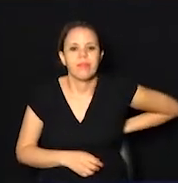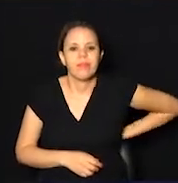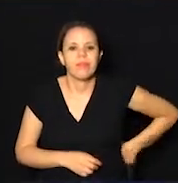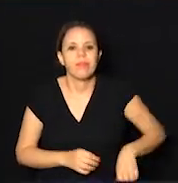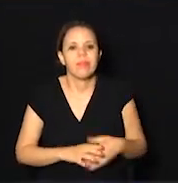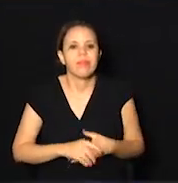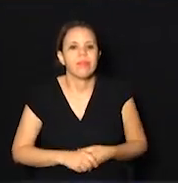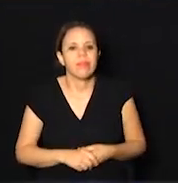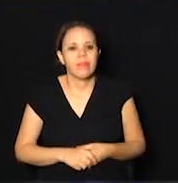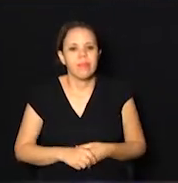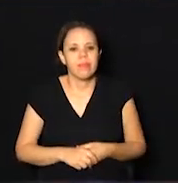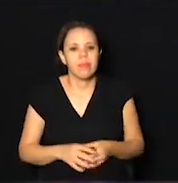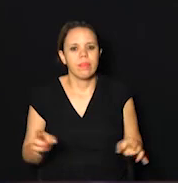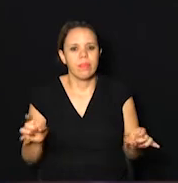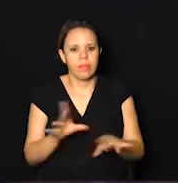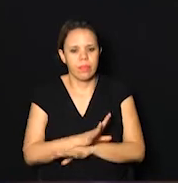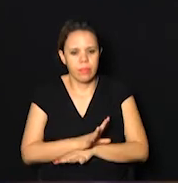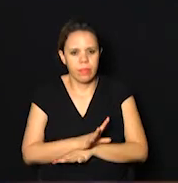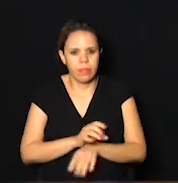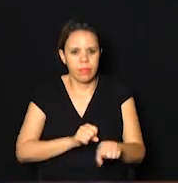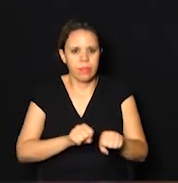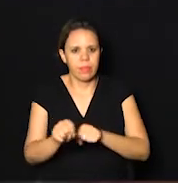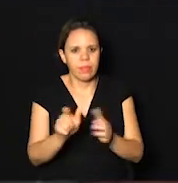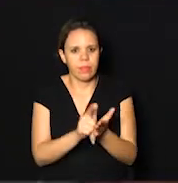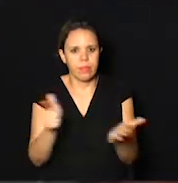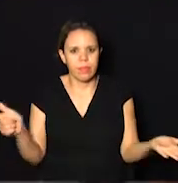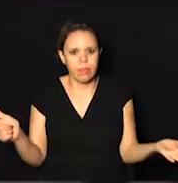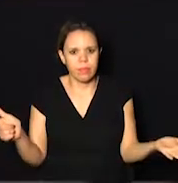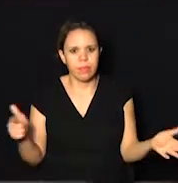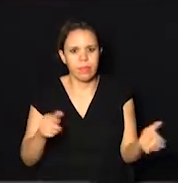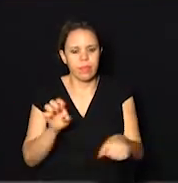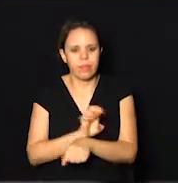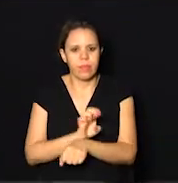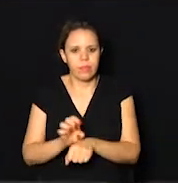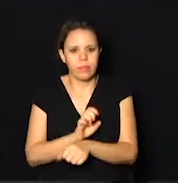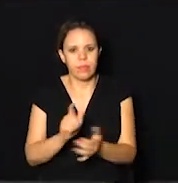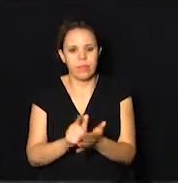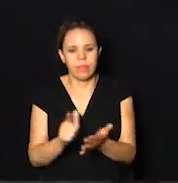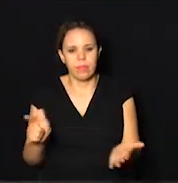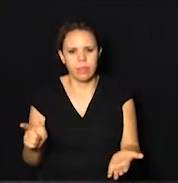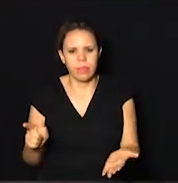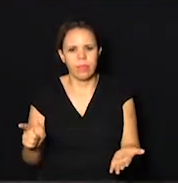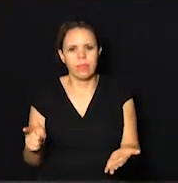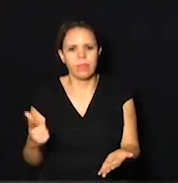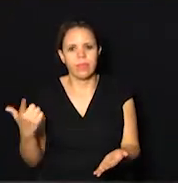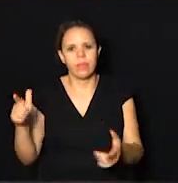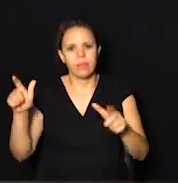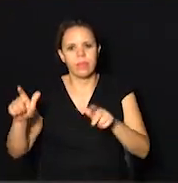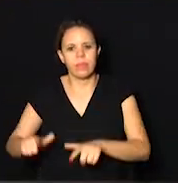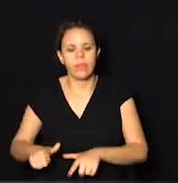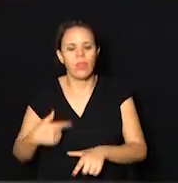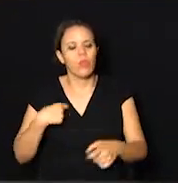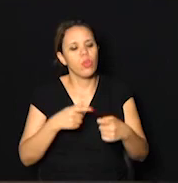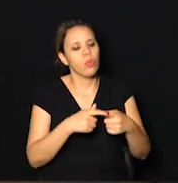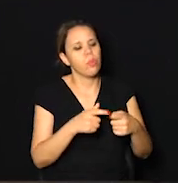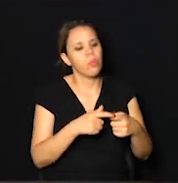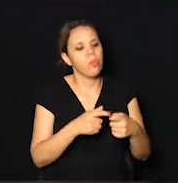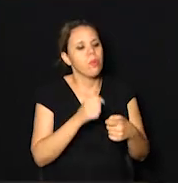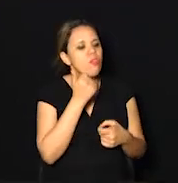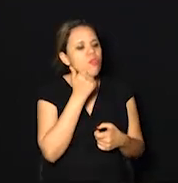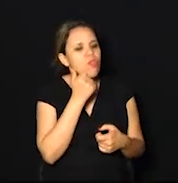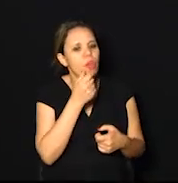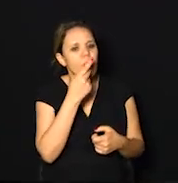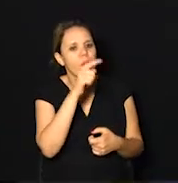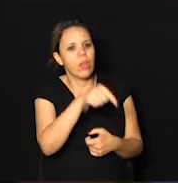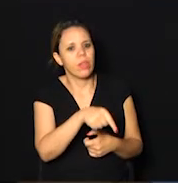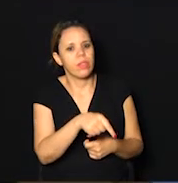o oi gente acabado de me formar em jornalismo né eu fiz estágio no jornal lance foi no médico ortopedista e ele falou isso é